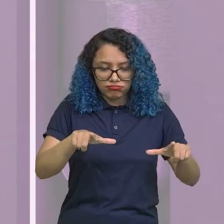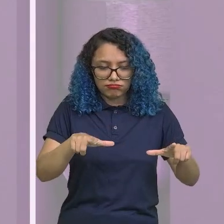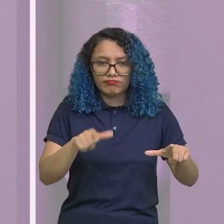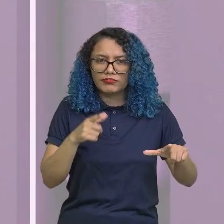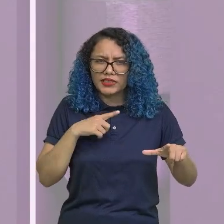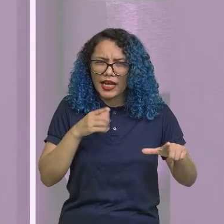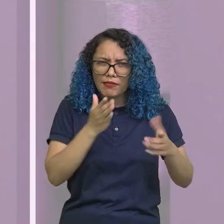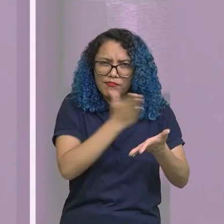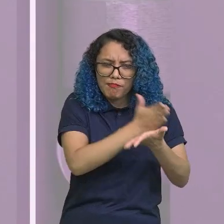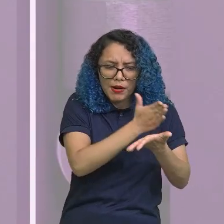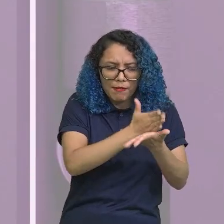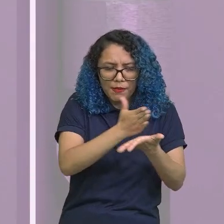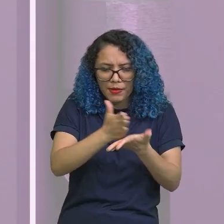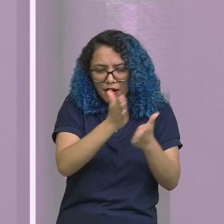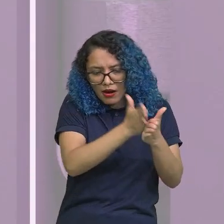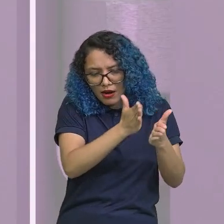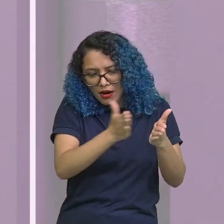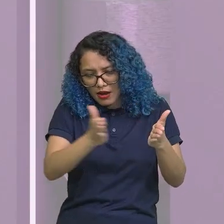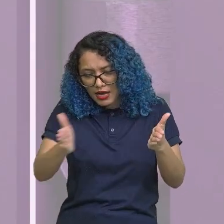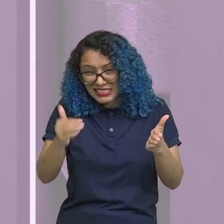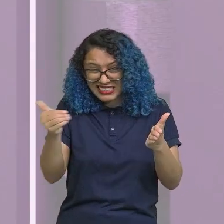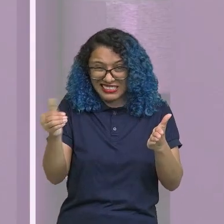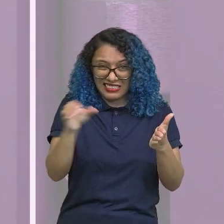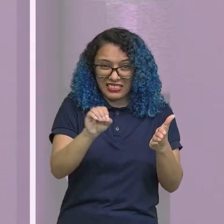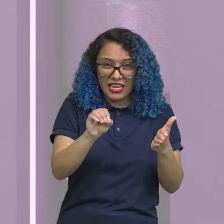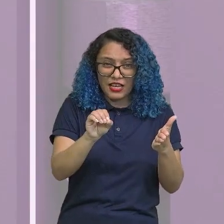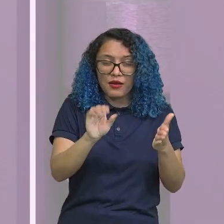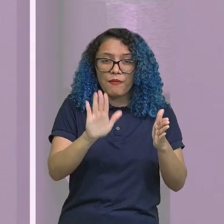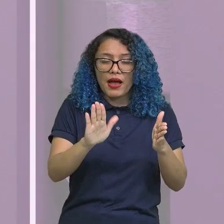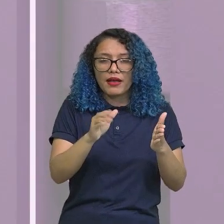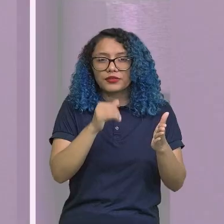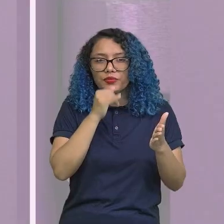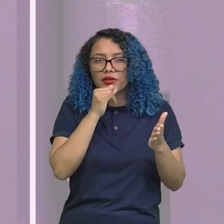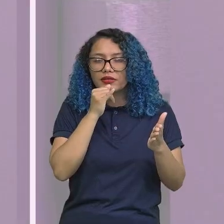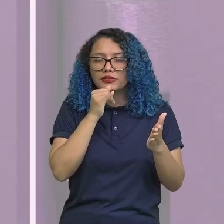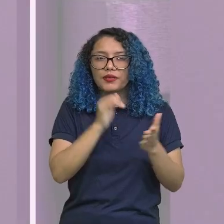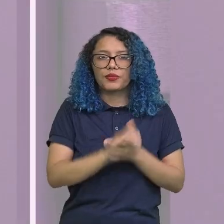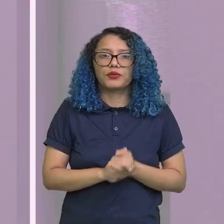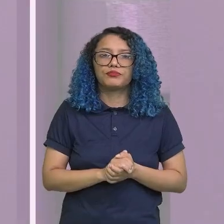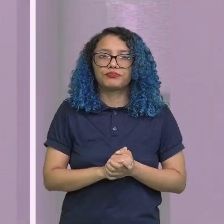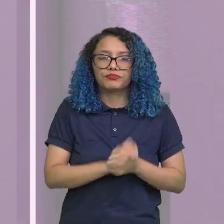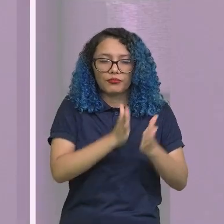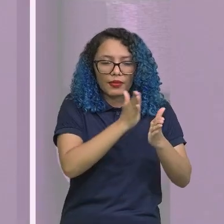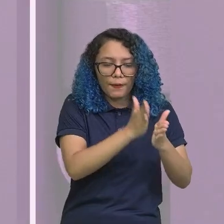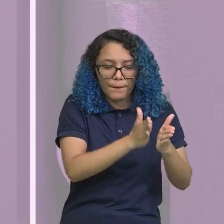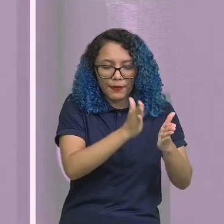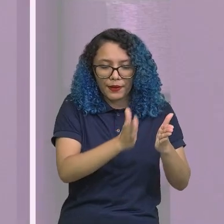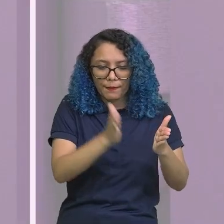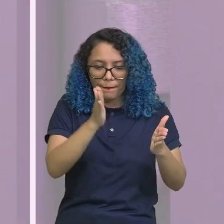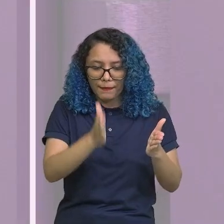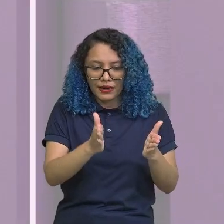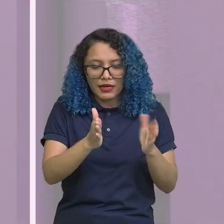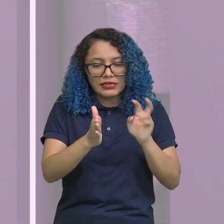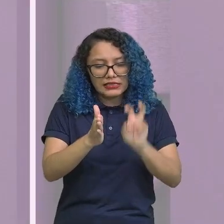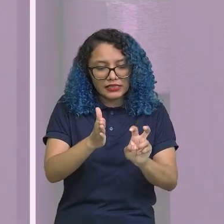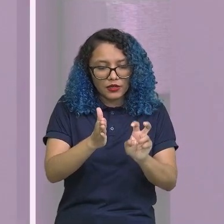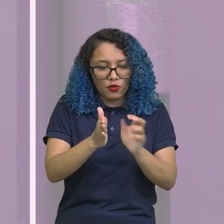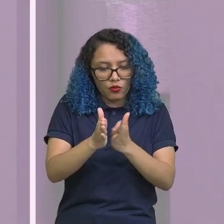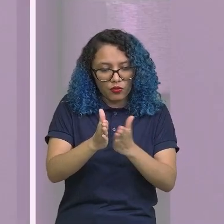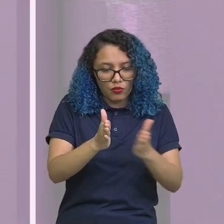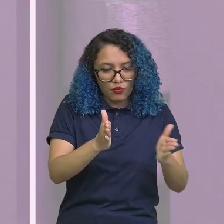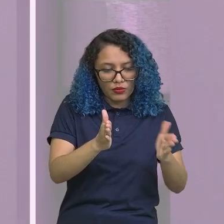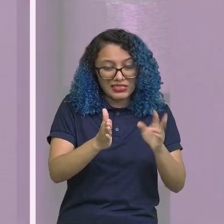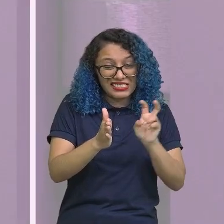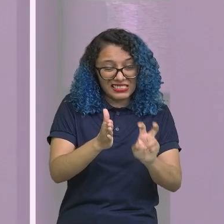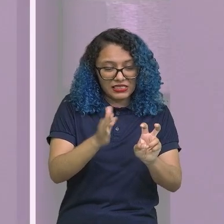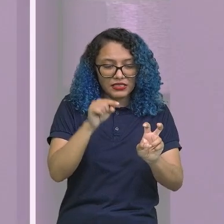100 partes, tudo bem? Quando você considera ali, digamos, 5 partes de 100, você